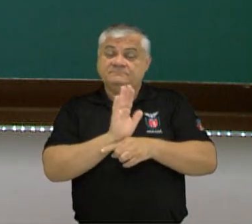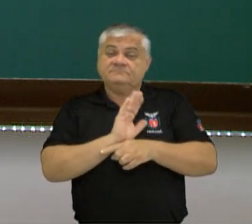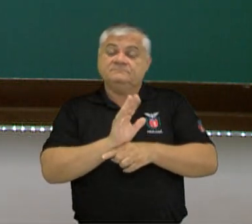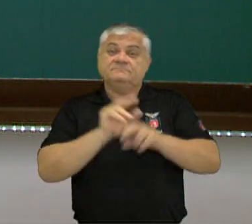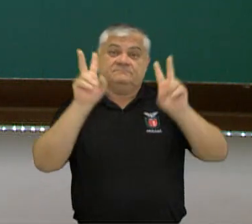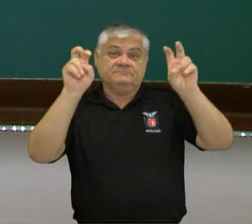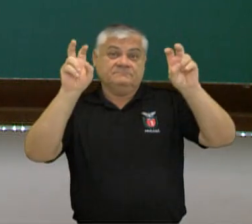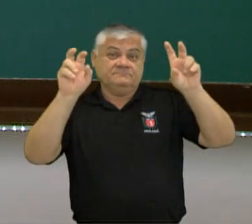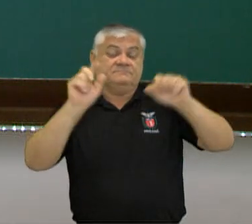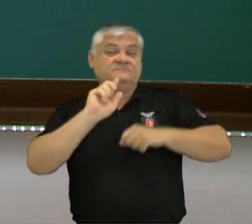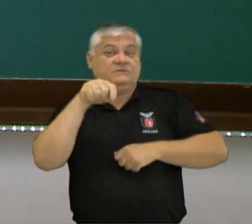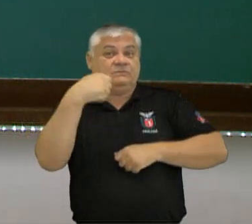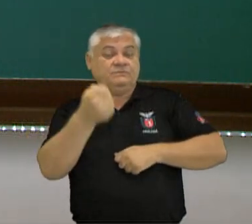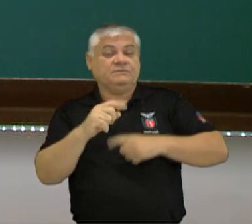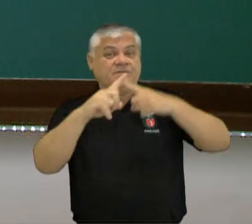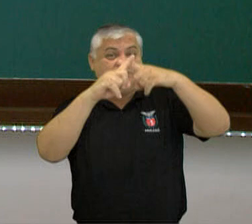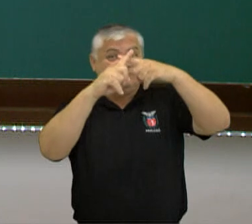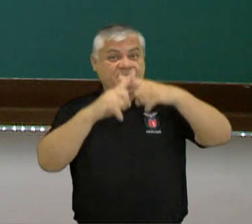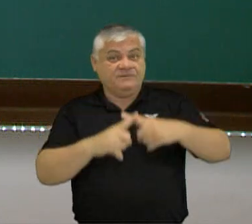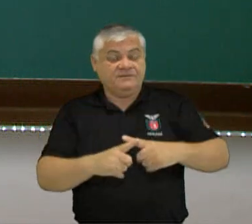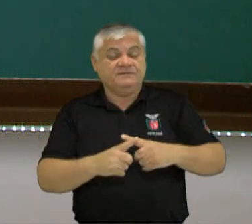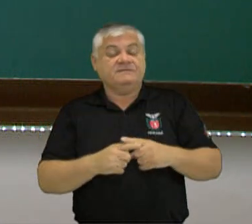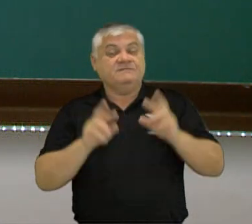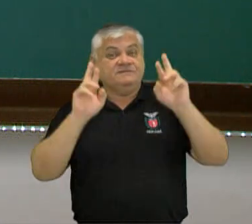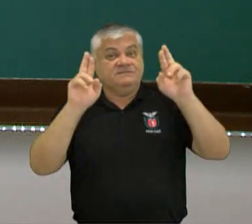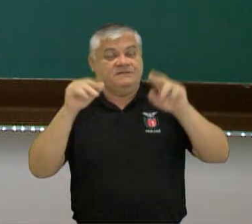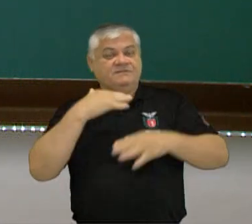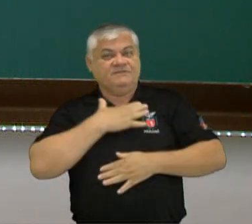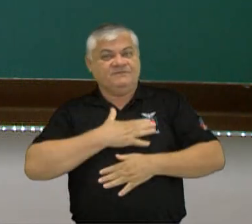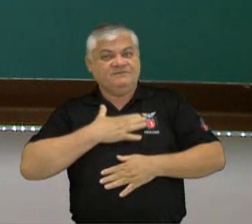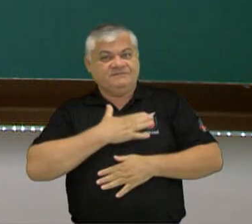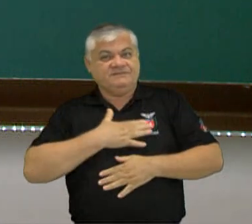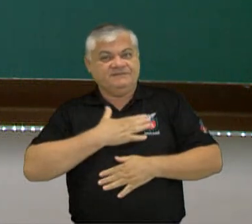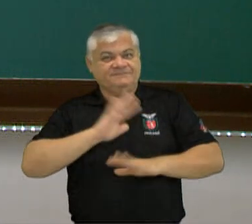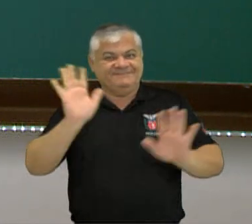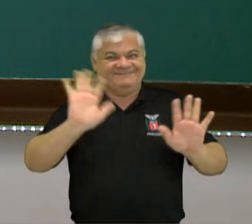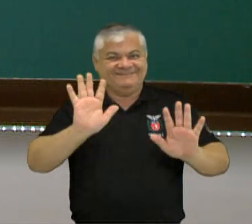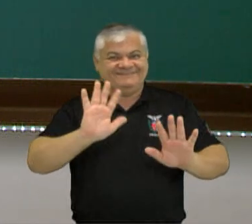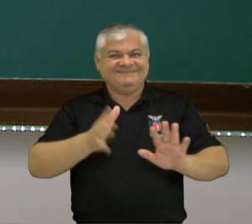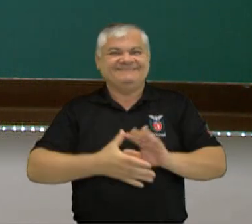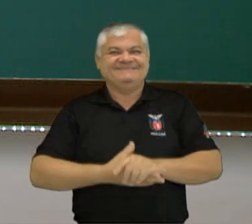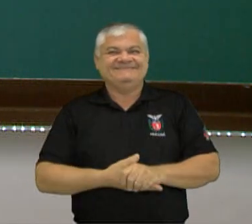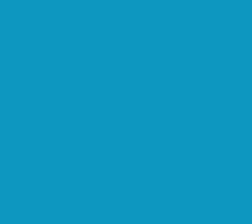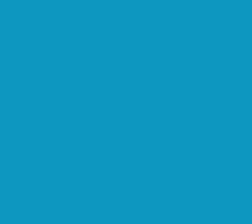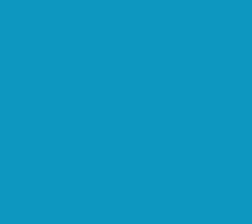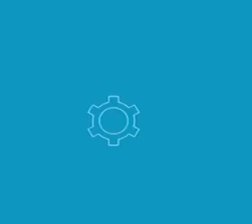falamos sobre as propriedades da multiplicação e eu espero que vocês tenham gostado. Até breve!